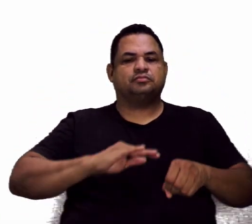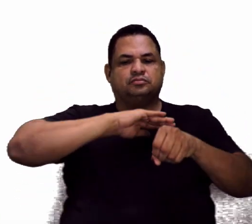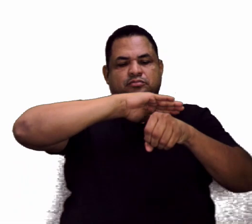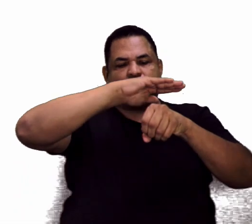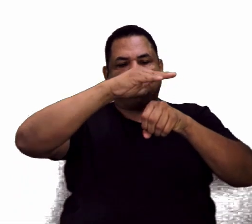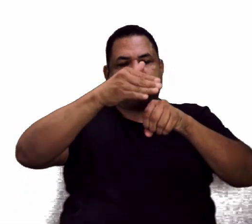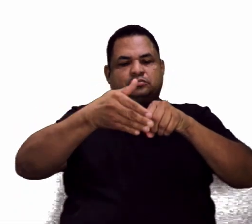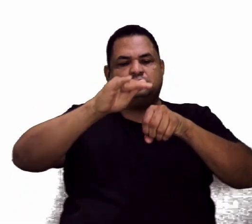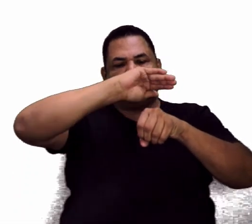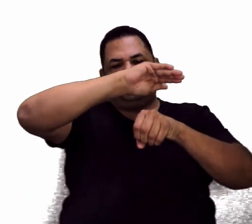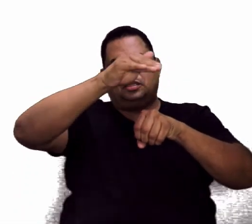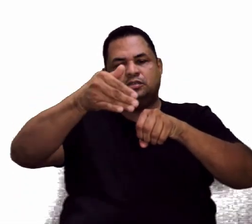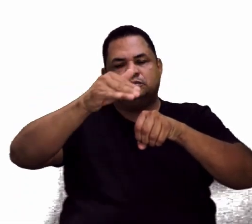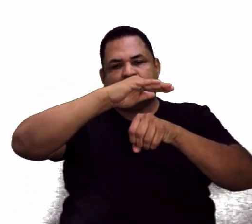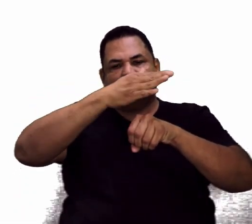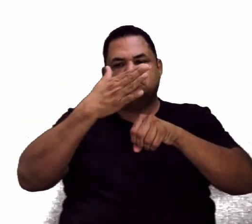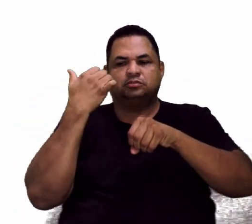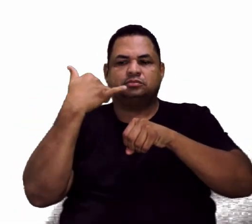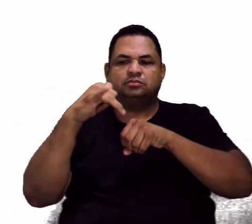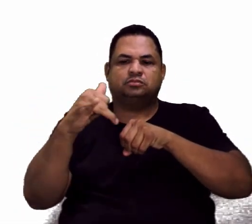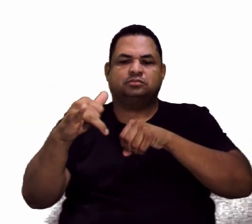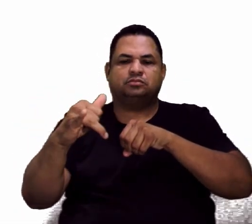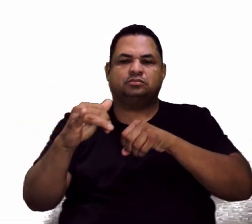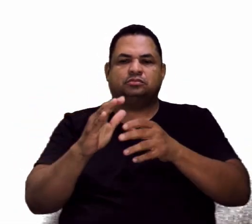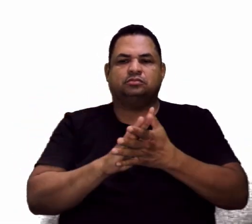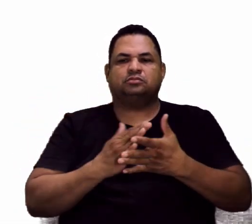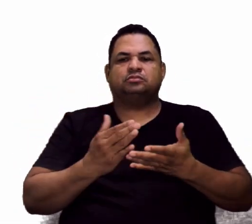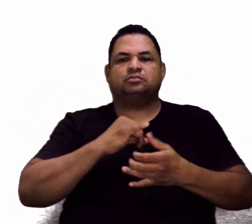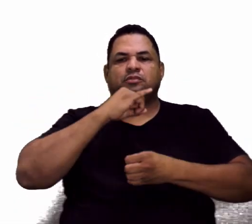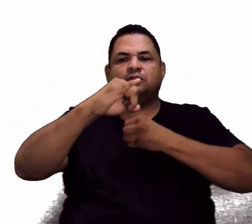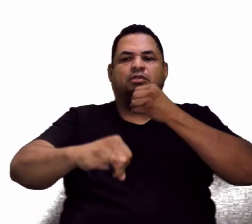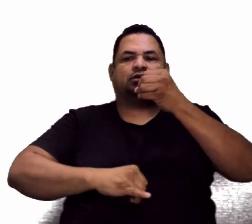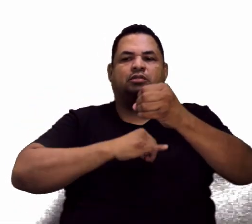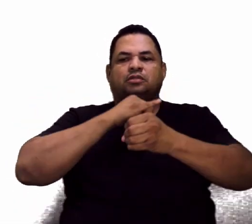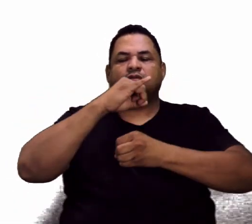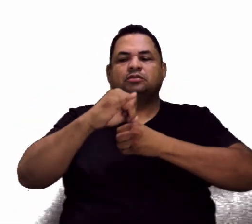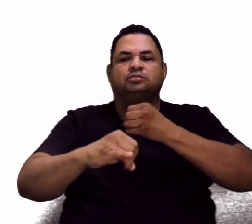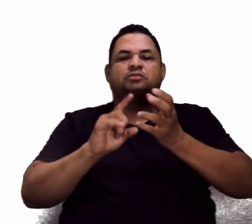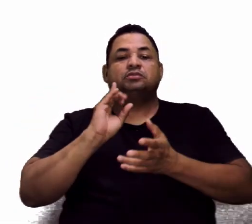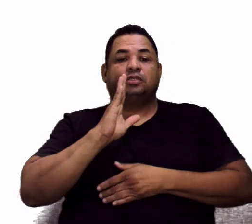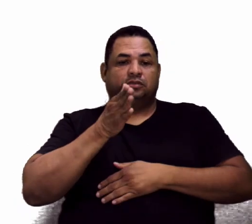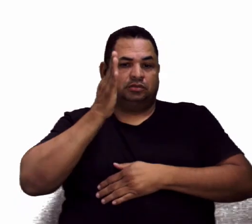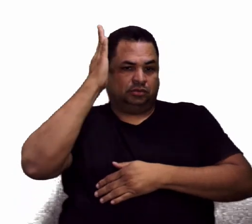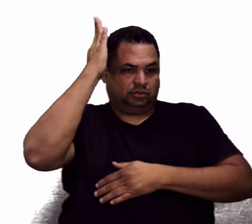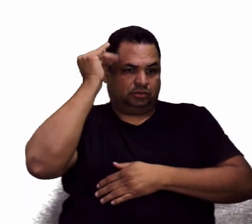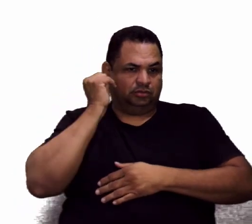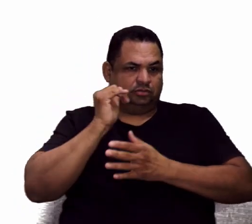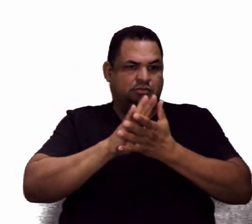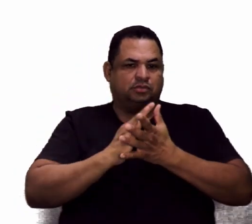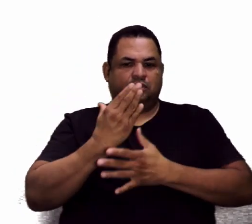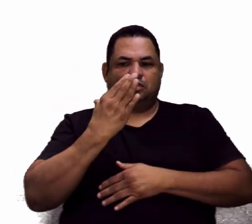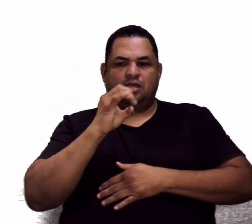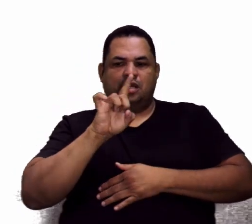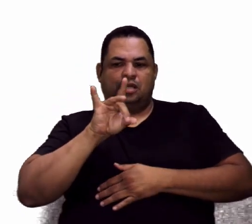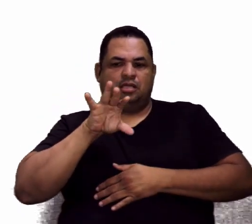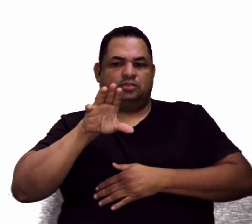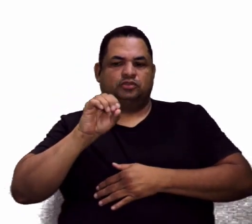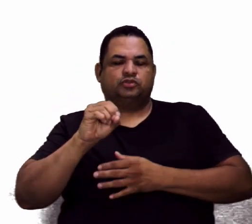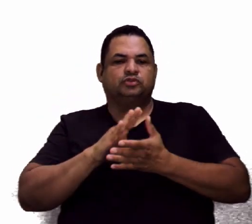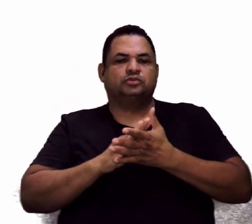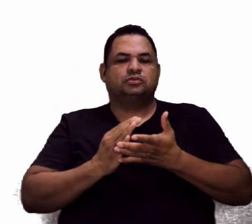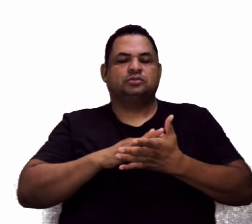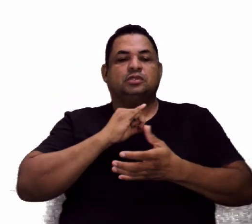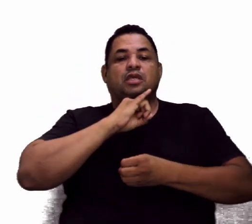Distribuição eletrônica em íons, né? Íons, você já sabe o que é. Nós temos os cátions, que são os